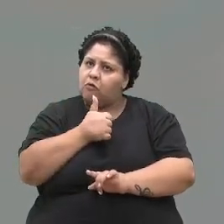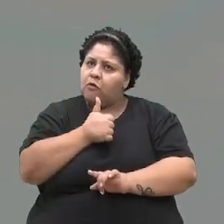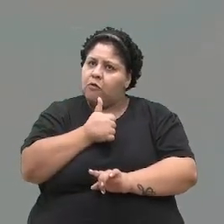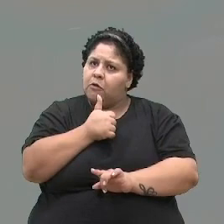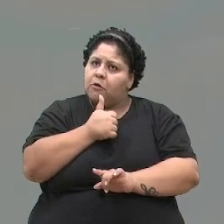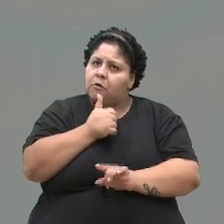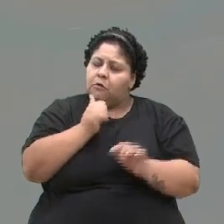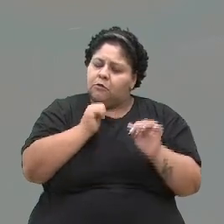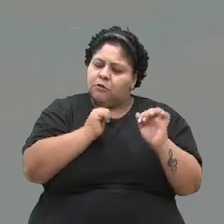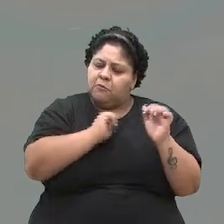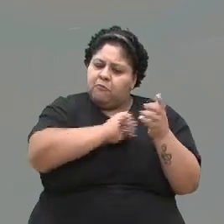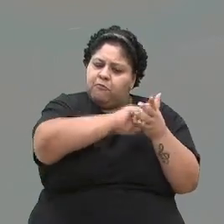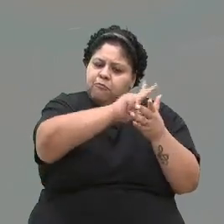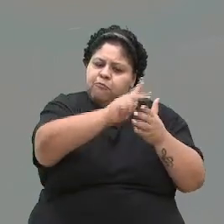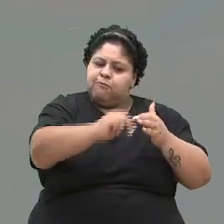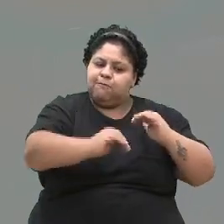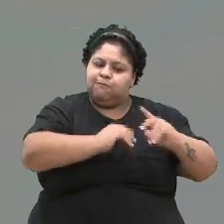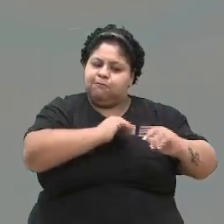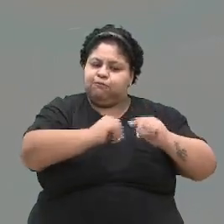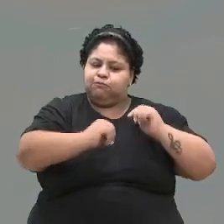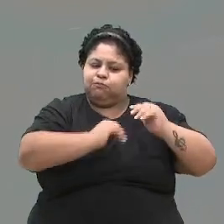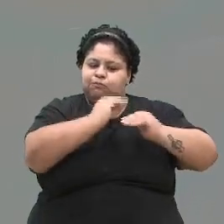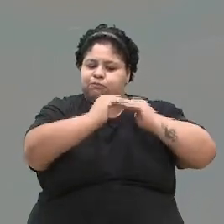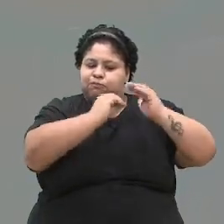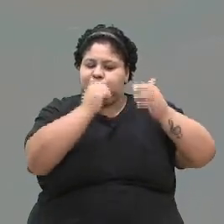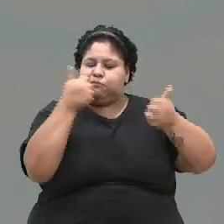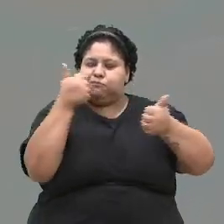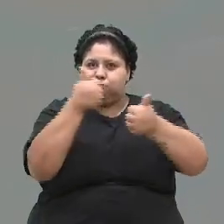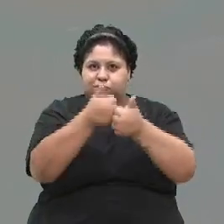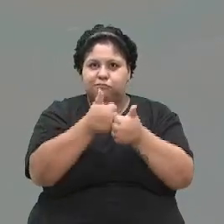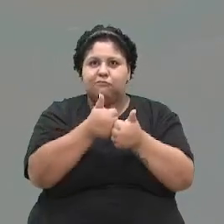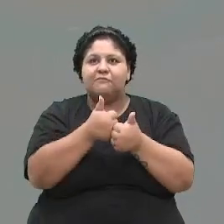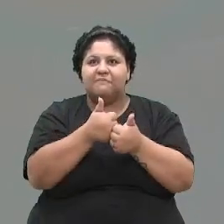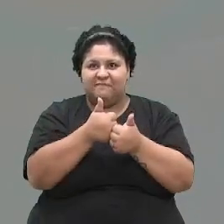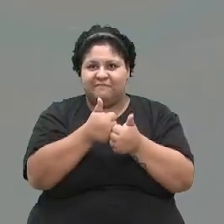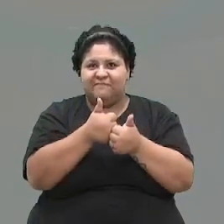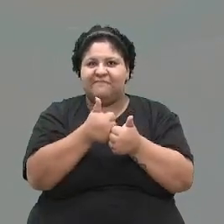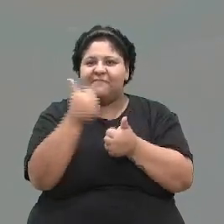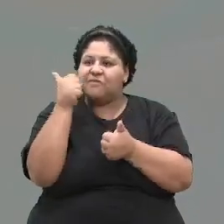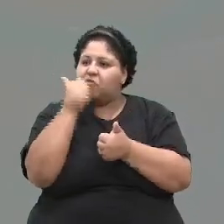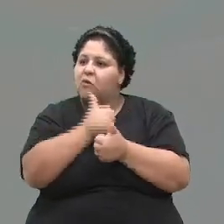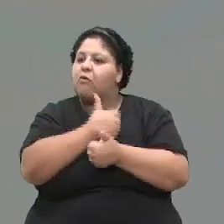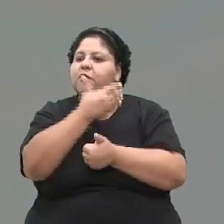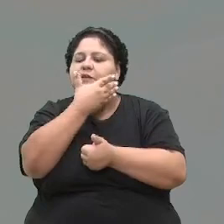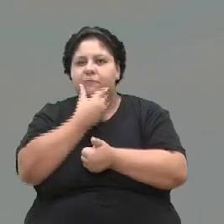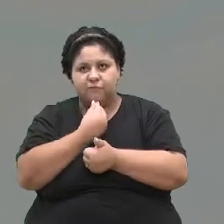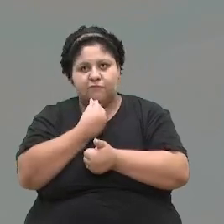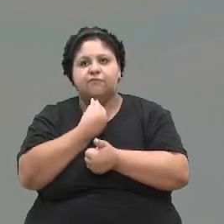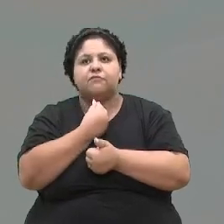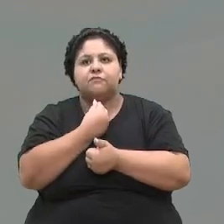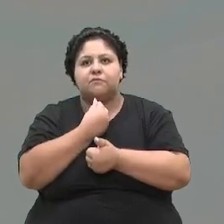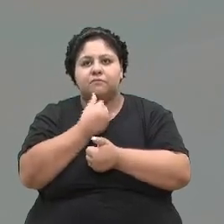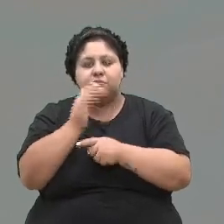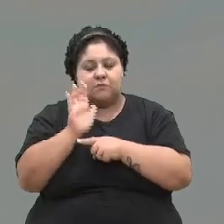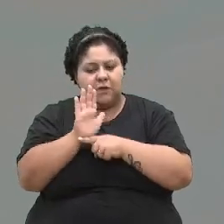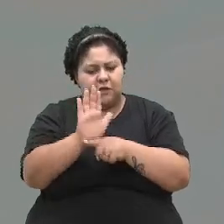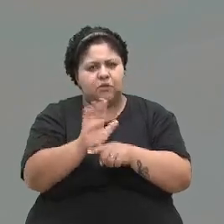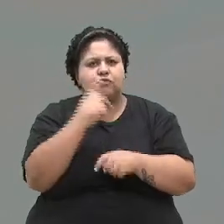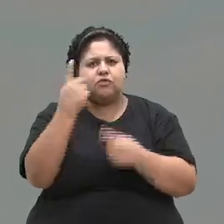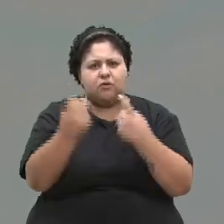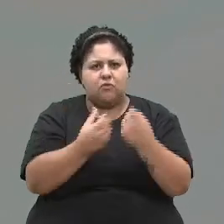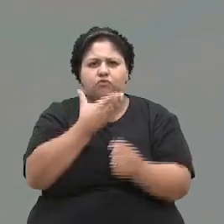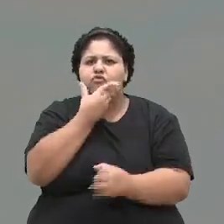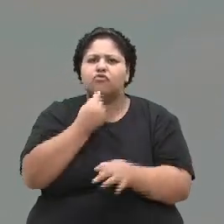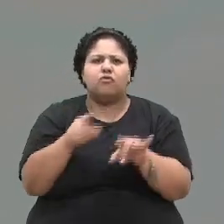movimentos, viemos construindo juntas e juntos, né, com a ajuda de alguns companheiros, mas